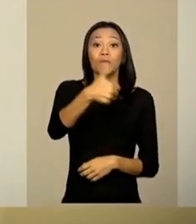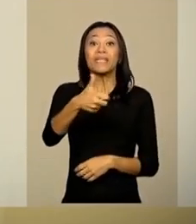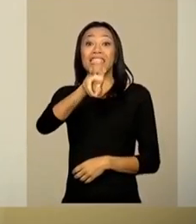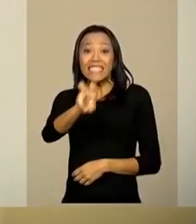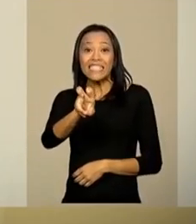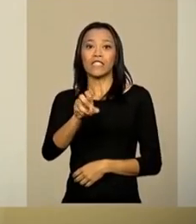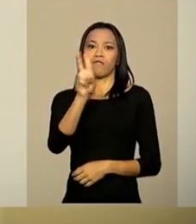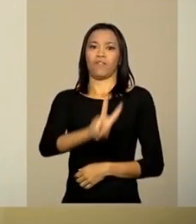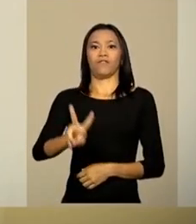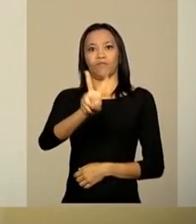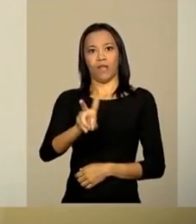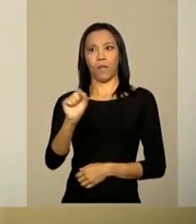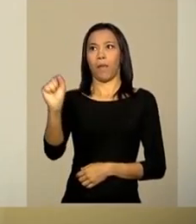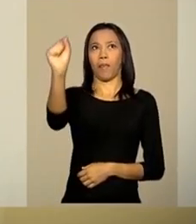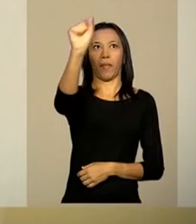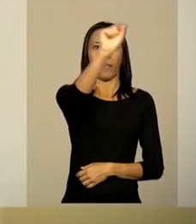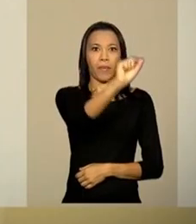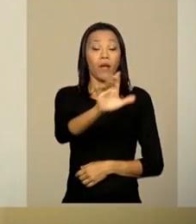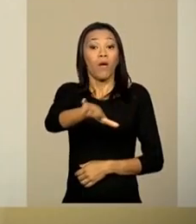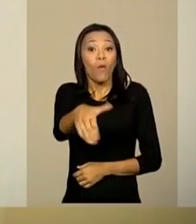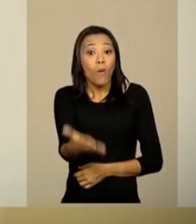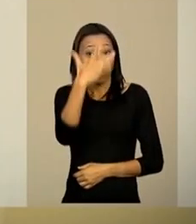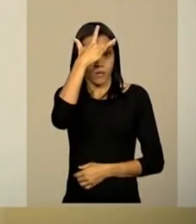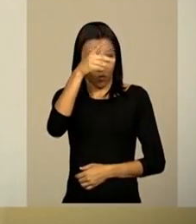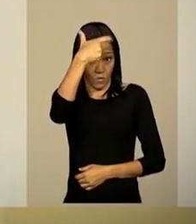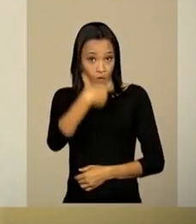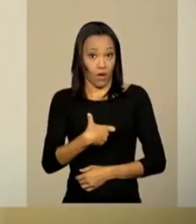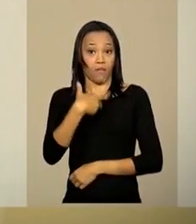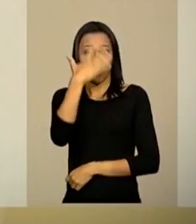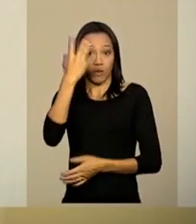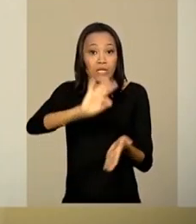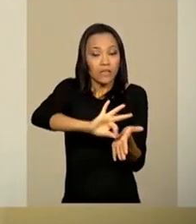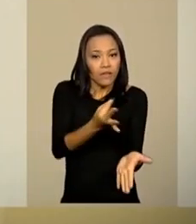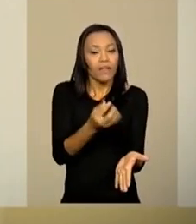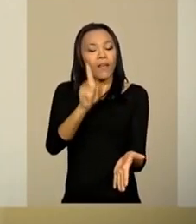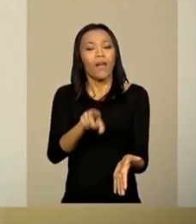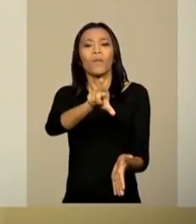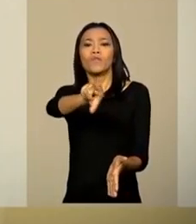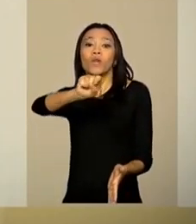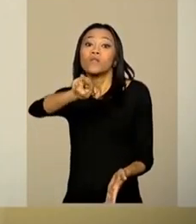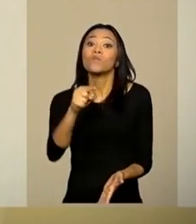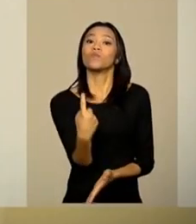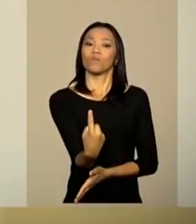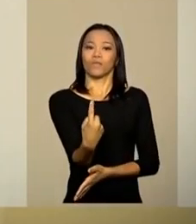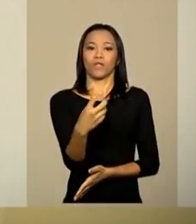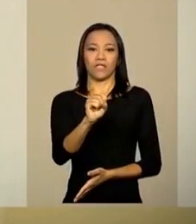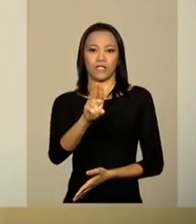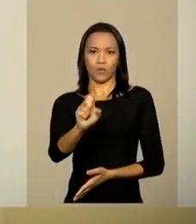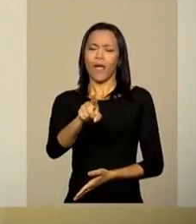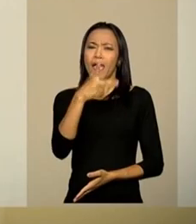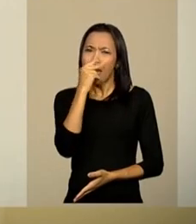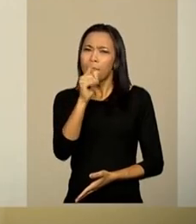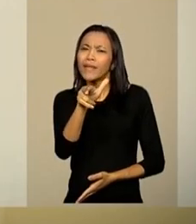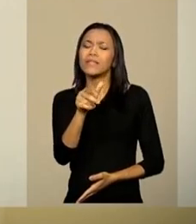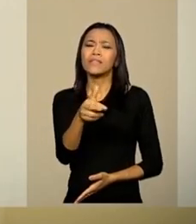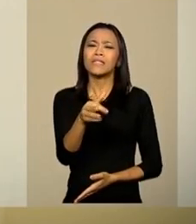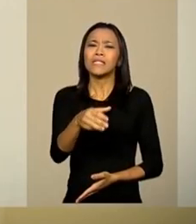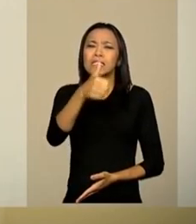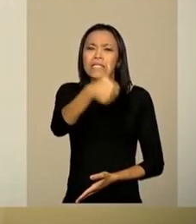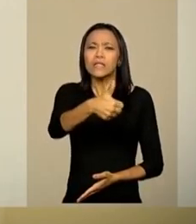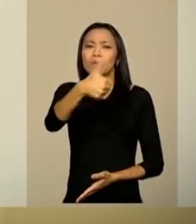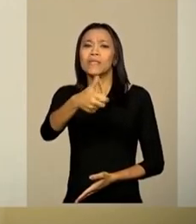vestibulares. Ou seja, quando o aluno se inscreve no Cizu, que é uma seleção única, é como se ele estivesse concorrendo